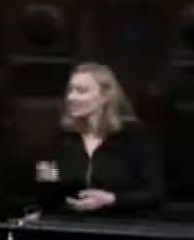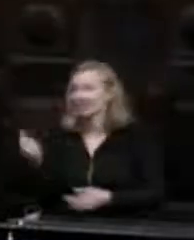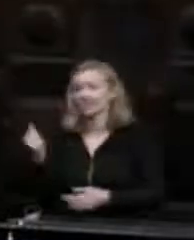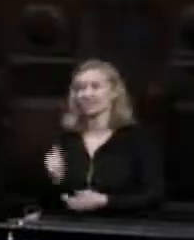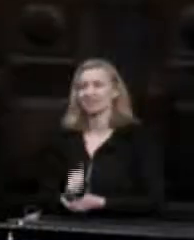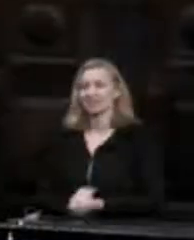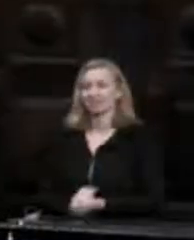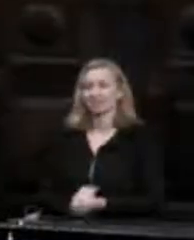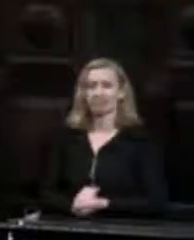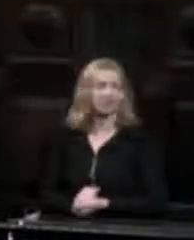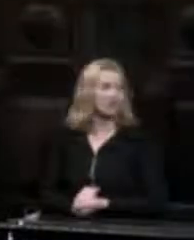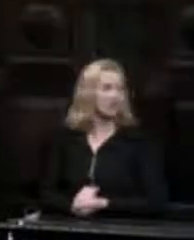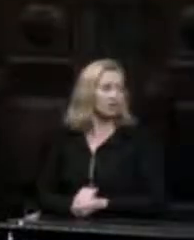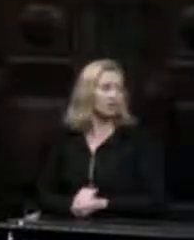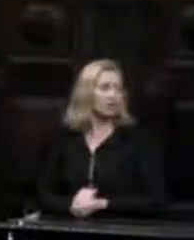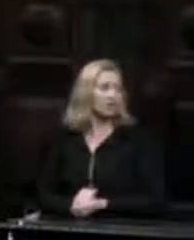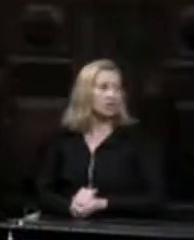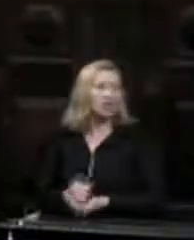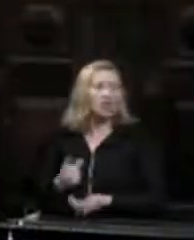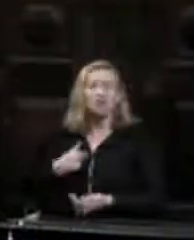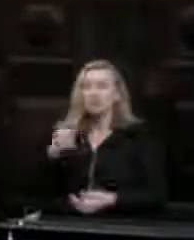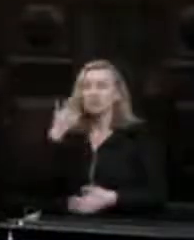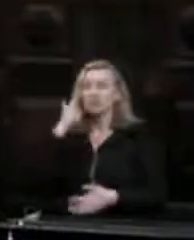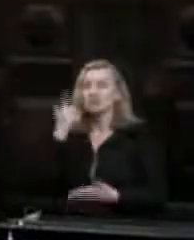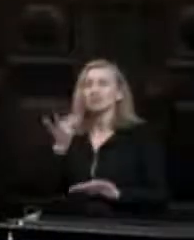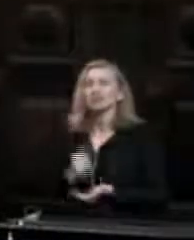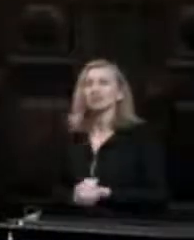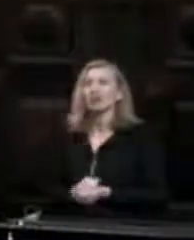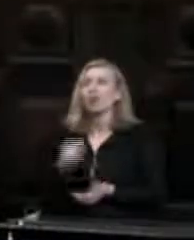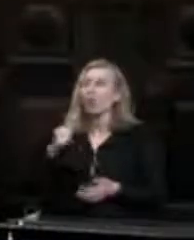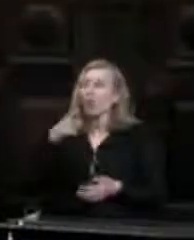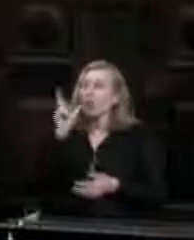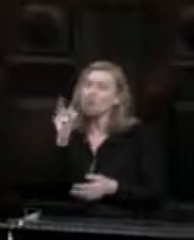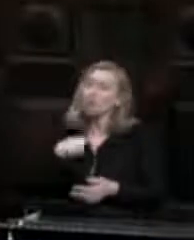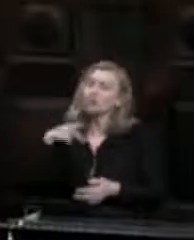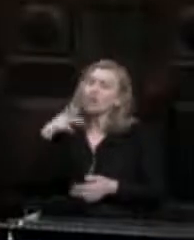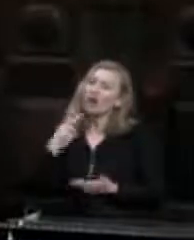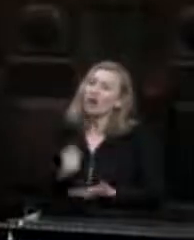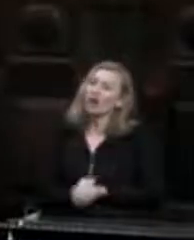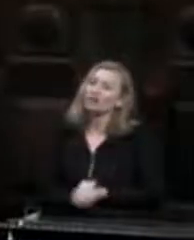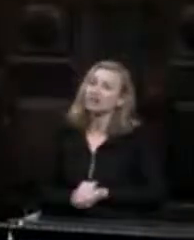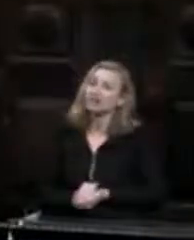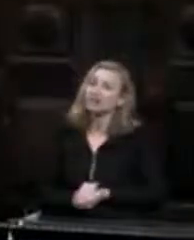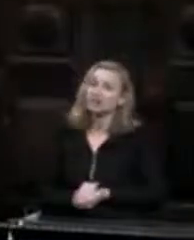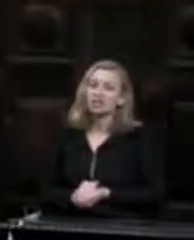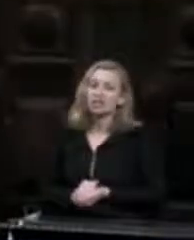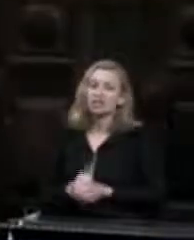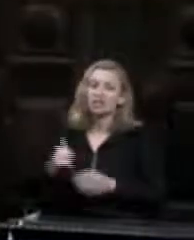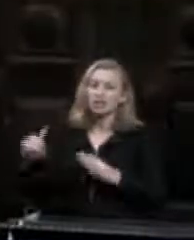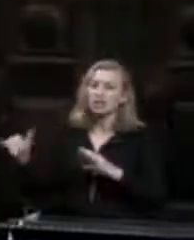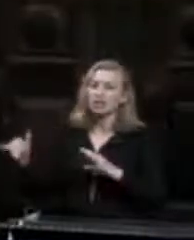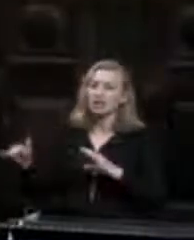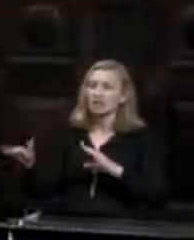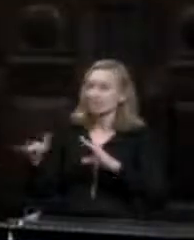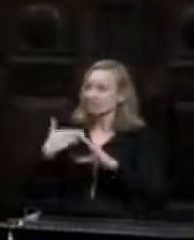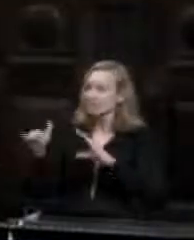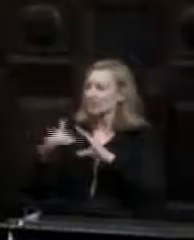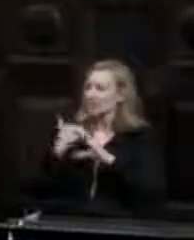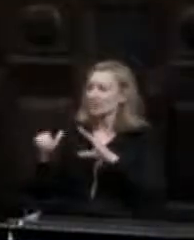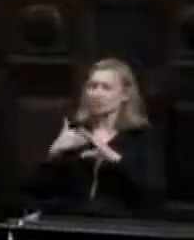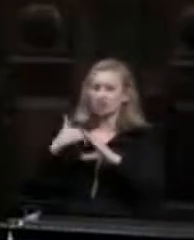receio, porque ontem mesmo eu falava, cada mensagem que chega aqui, ontem, por exemplo,